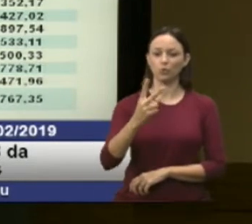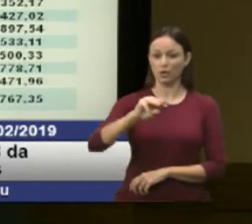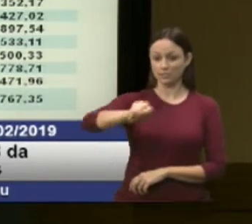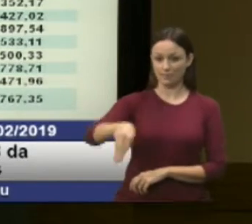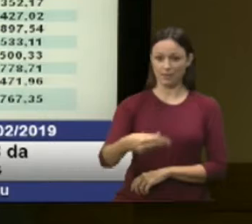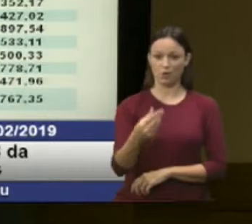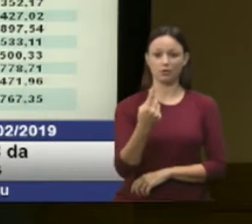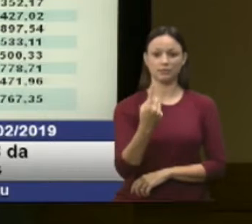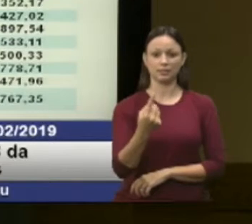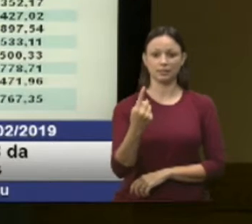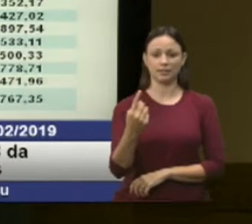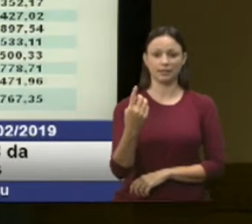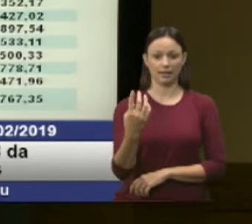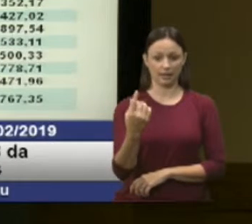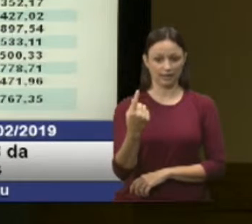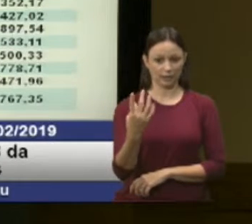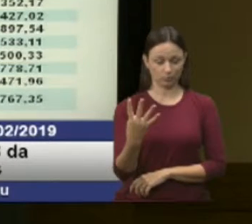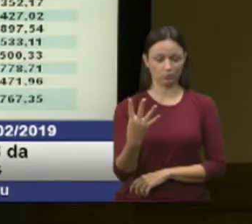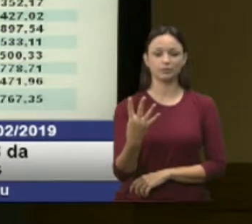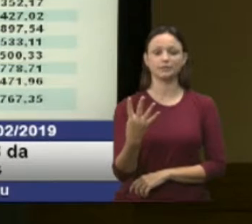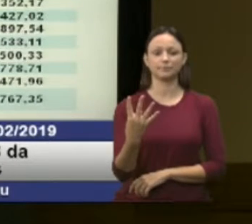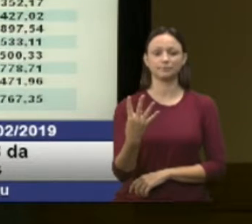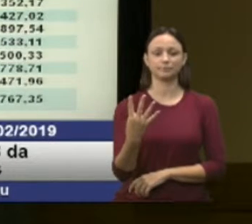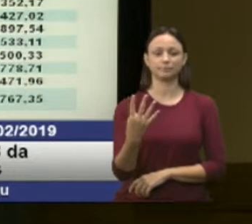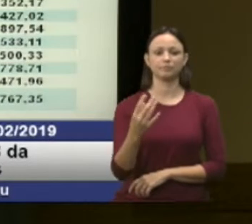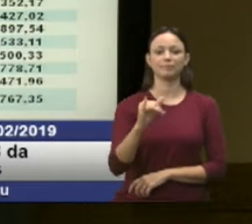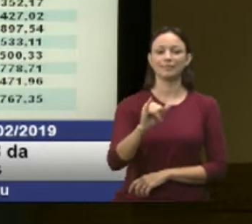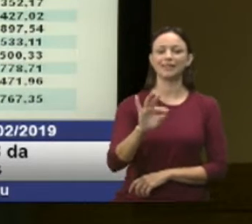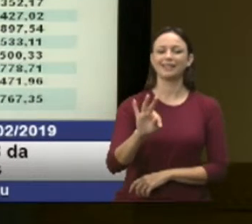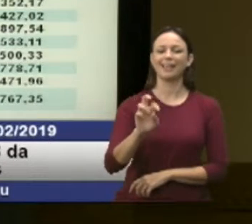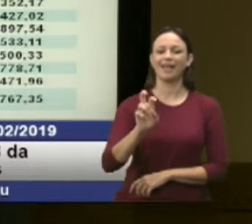2 milhões e 114, ITR,